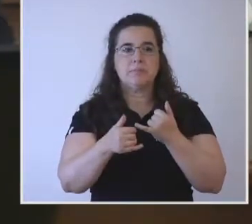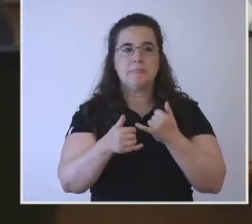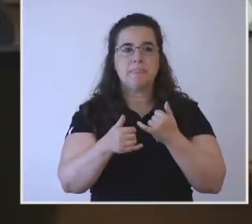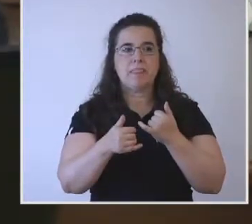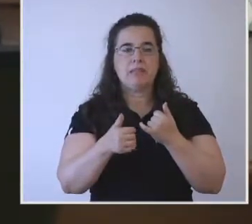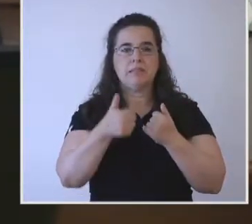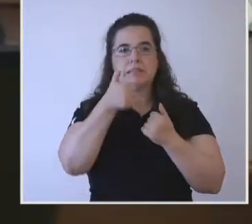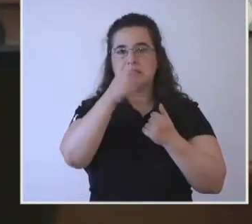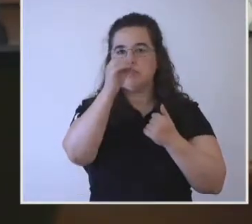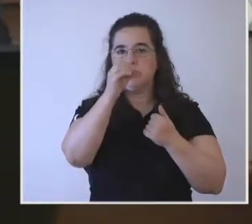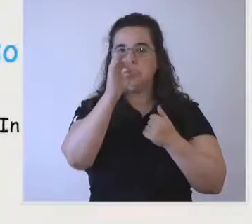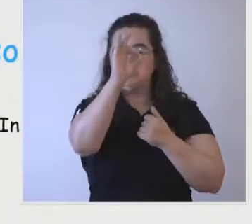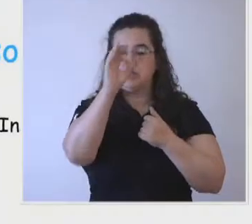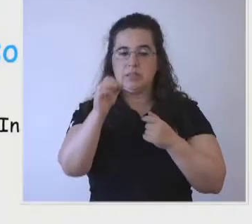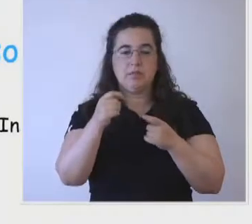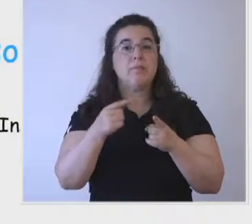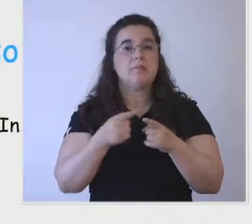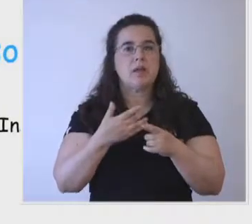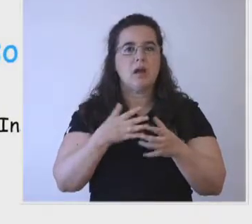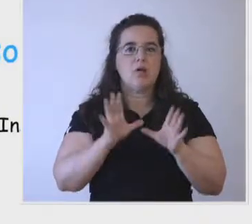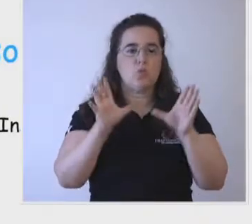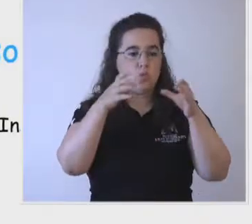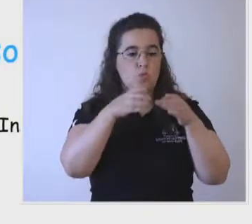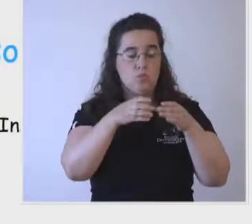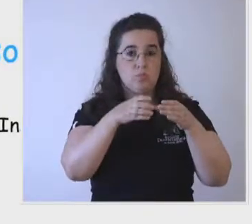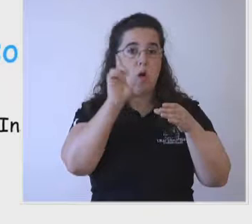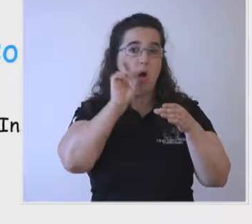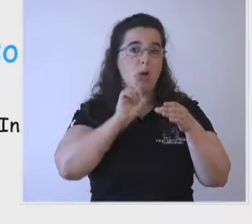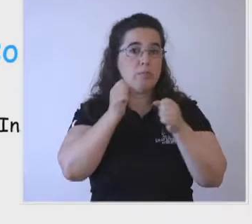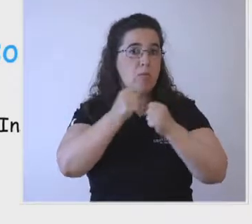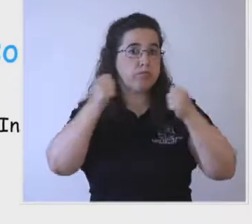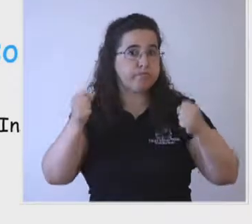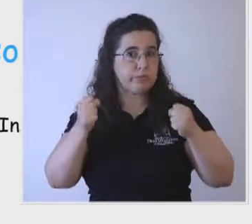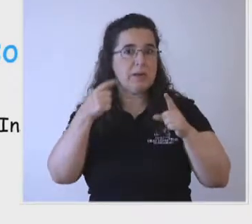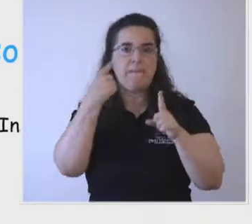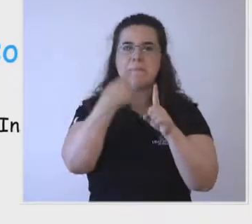Metade das mulheres obesas vão ter cancro.